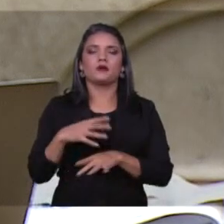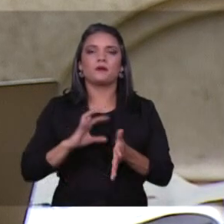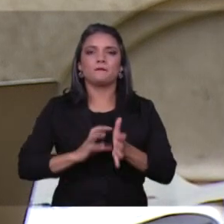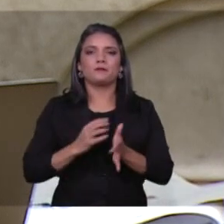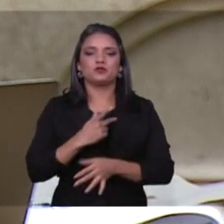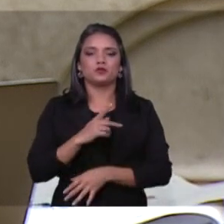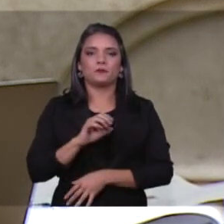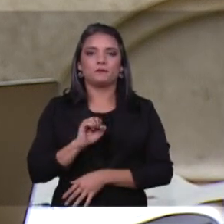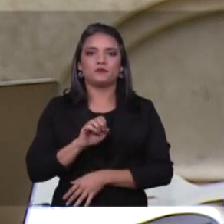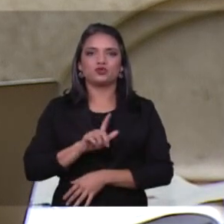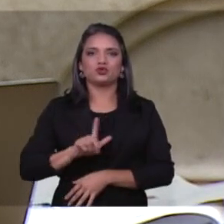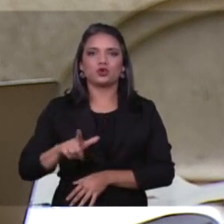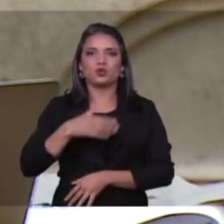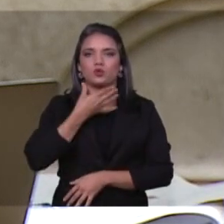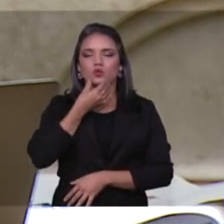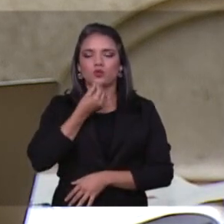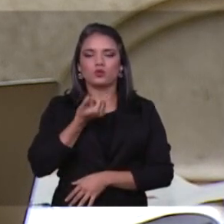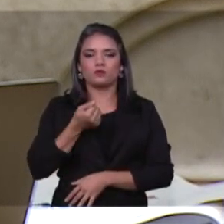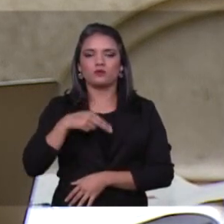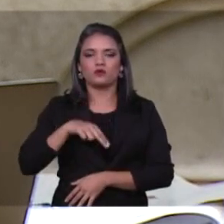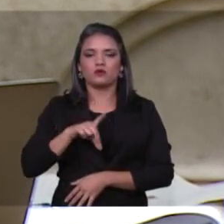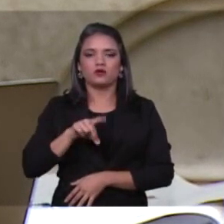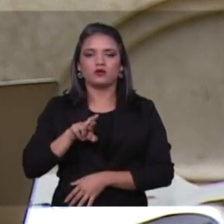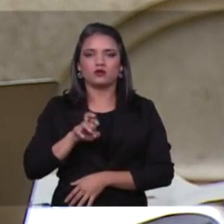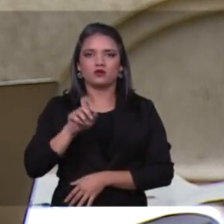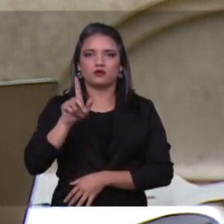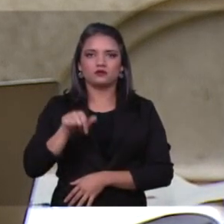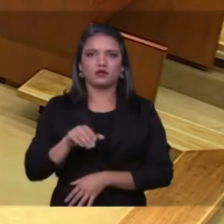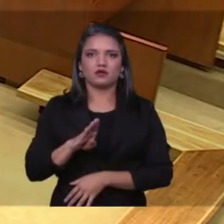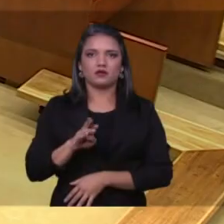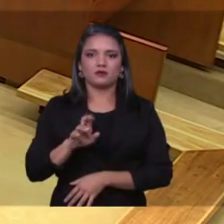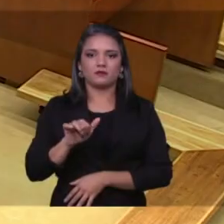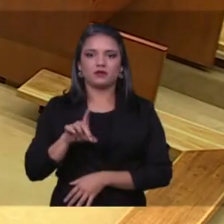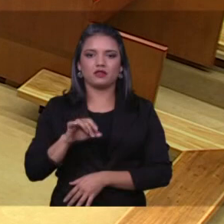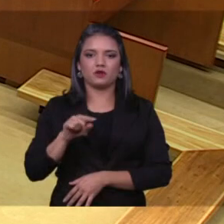André Brandão Henriques Maimone. Seja bem-vindo, doutor André.